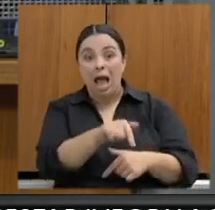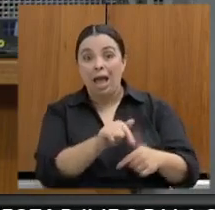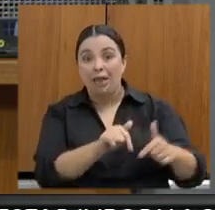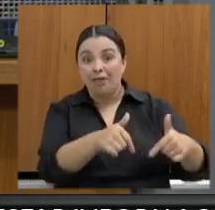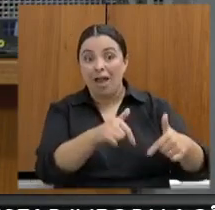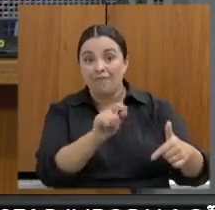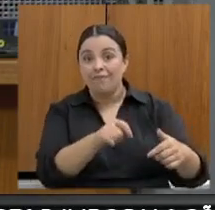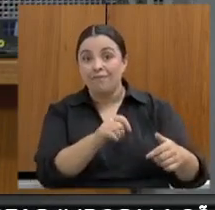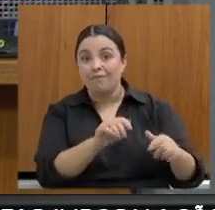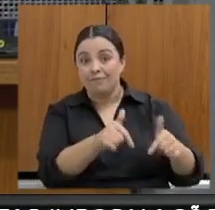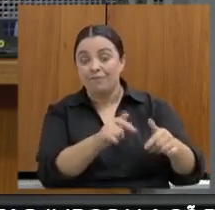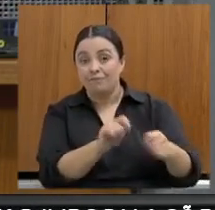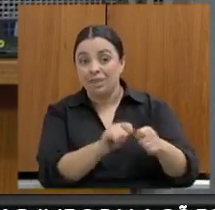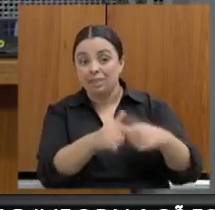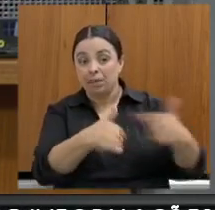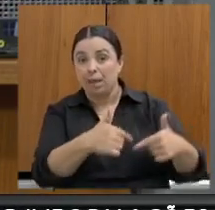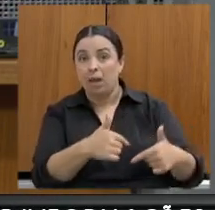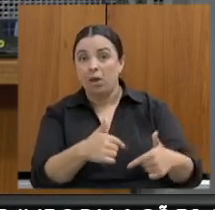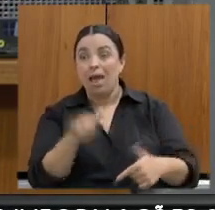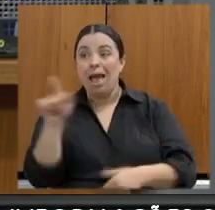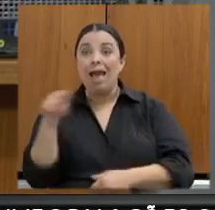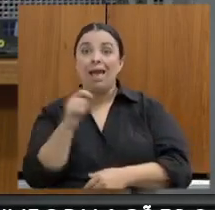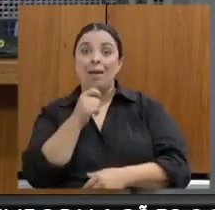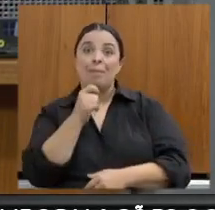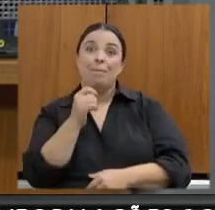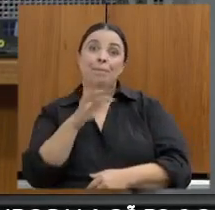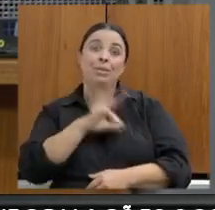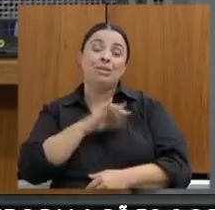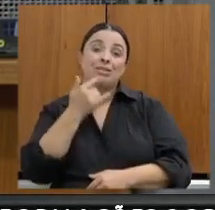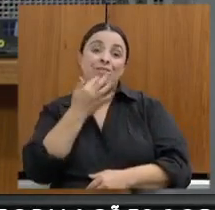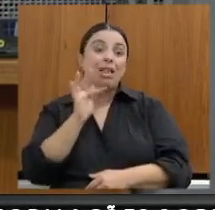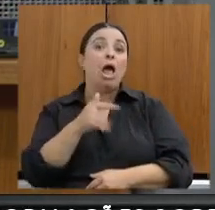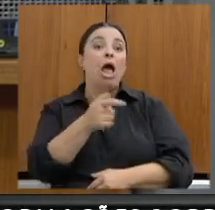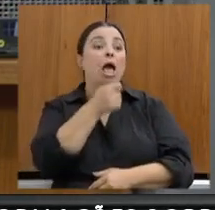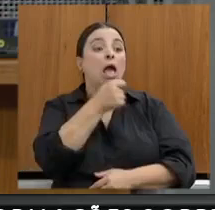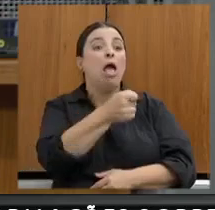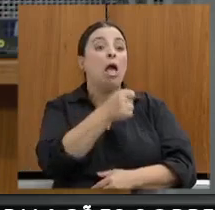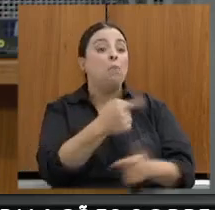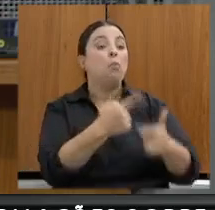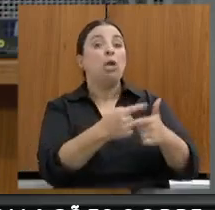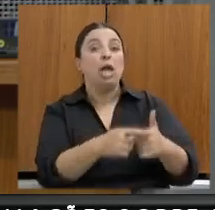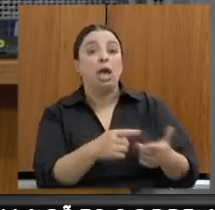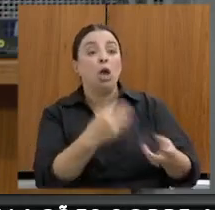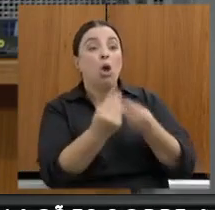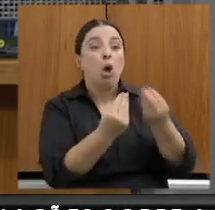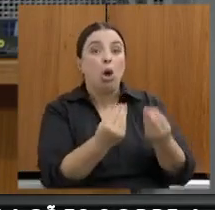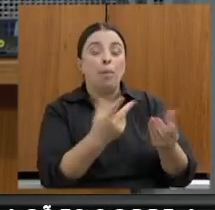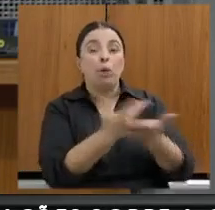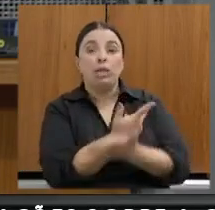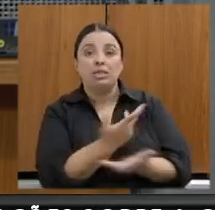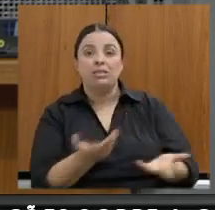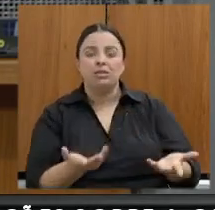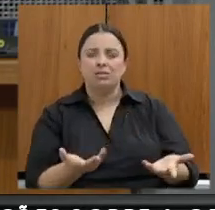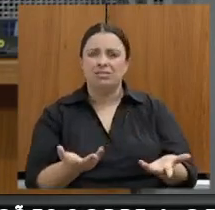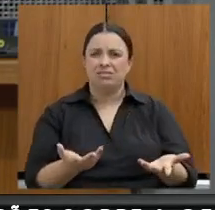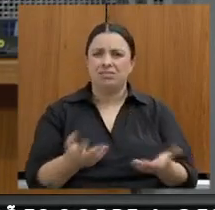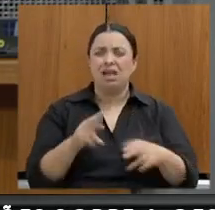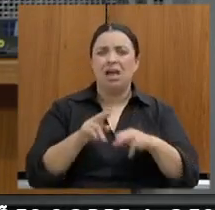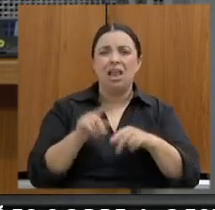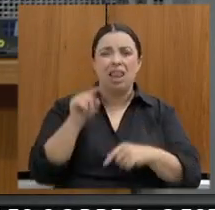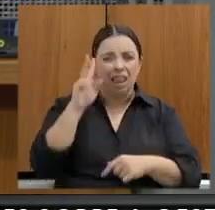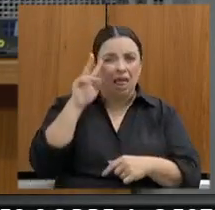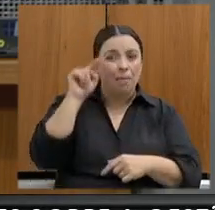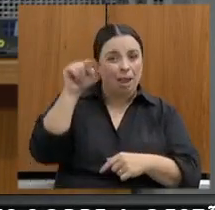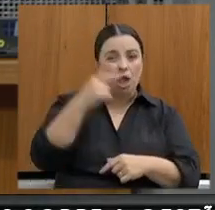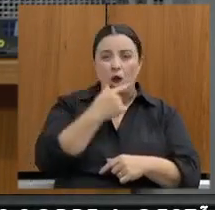ter sido ação da polícia federal de onde saiu daqueles homens do Cangaço que agiram lá em